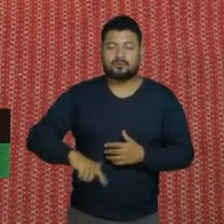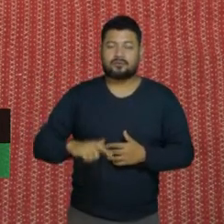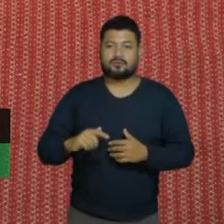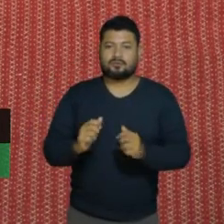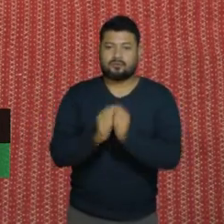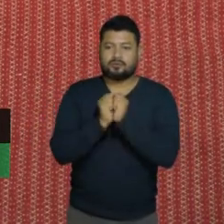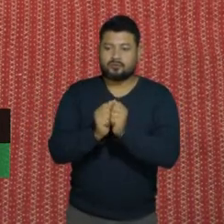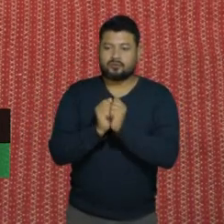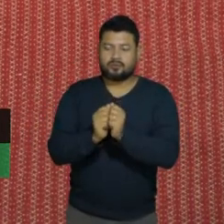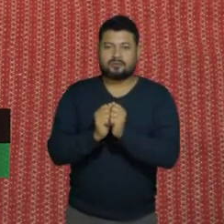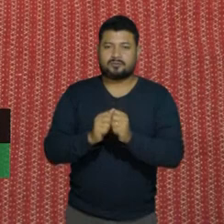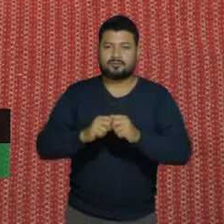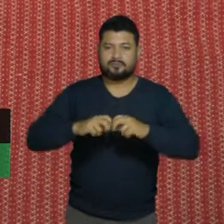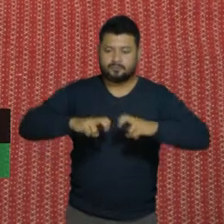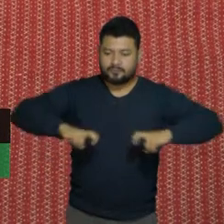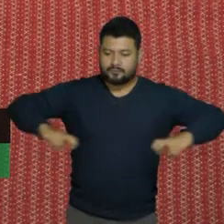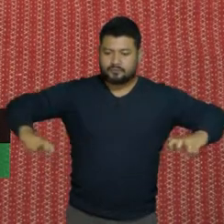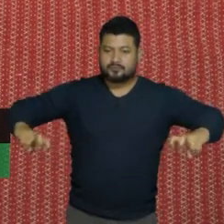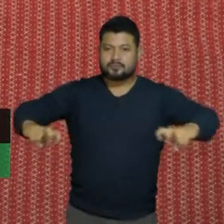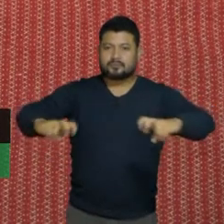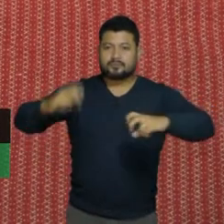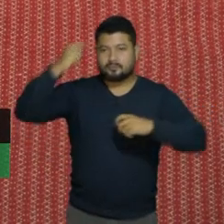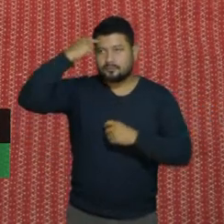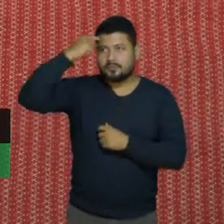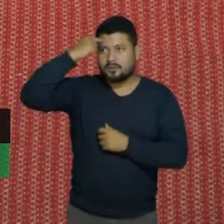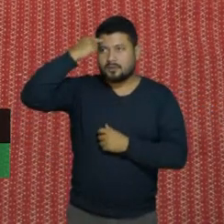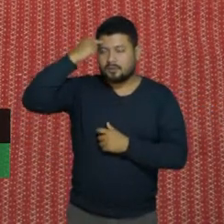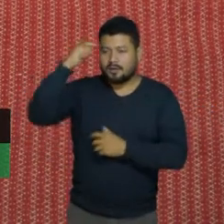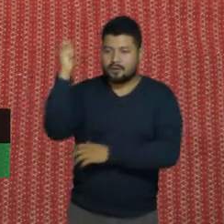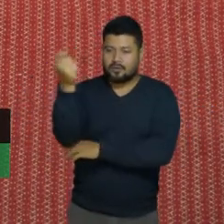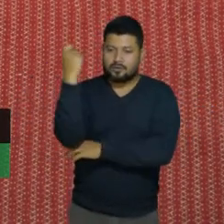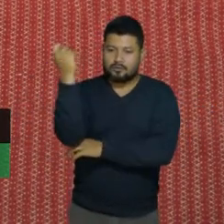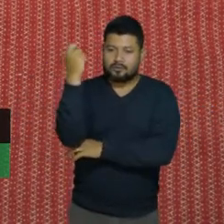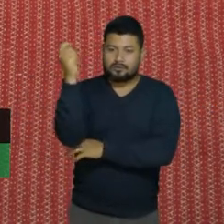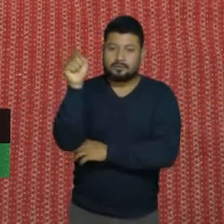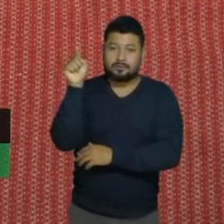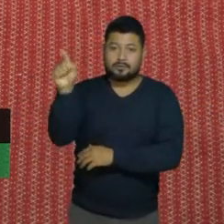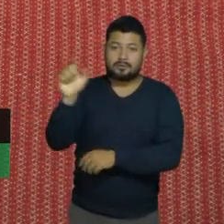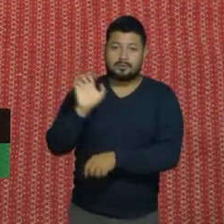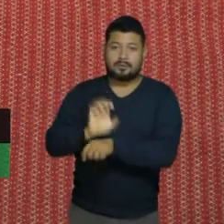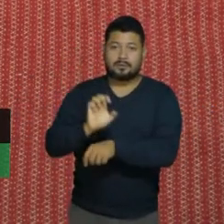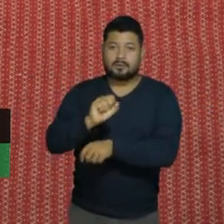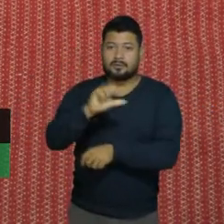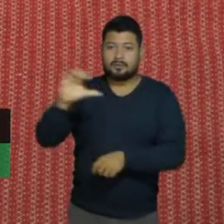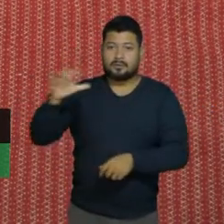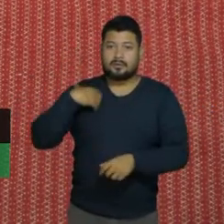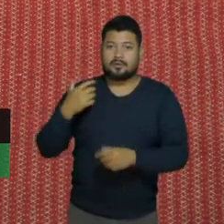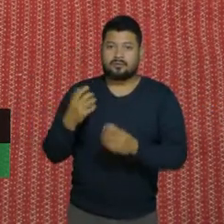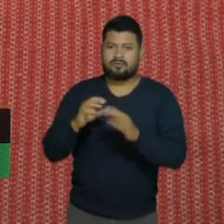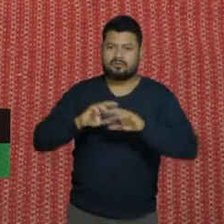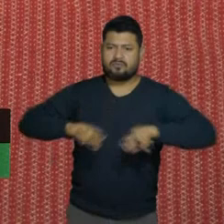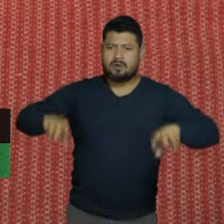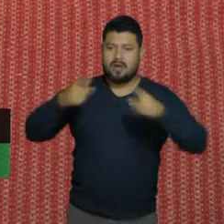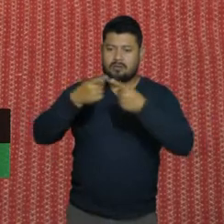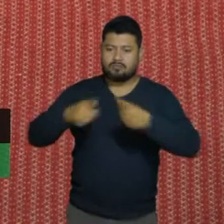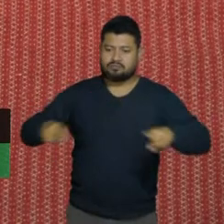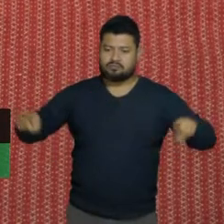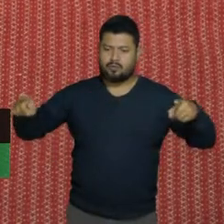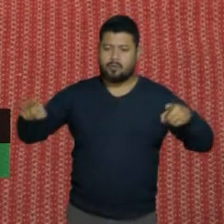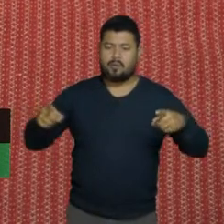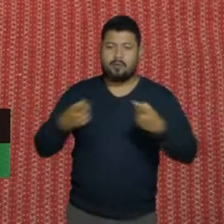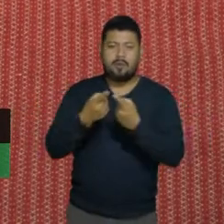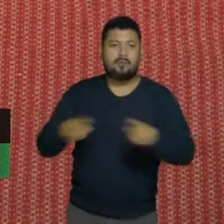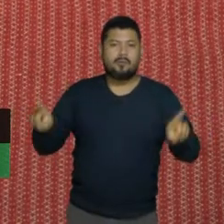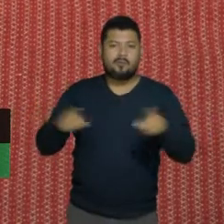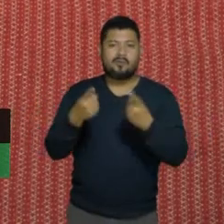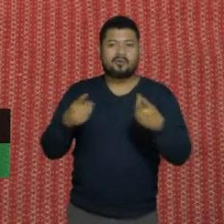do pinhão, pensando no povo gaúcho, pensando nos nossos artistas, nos músicos que perderam até instrumentos musicais,